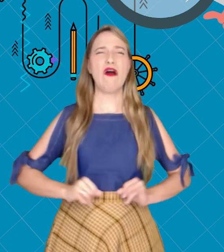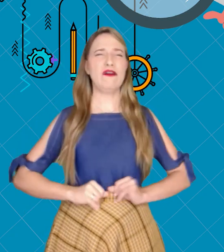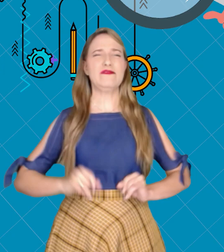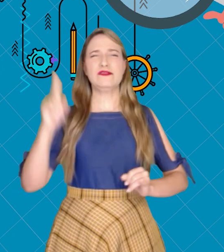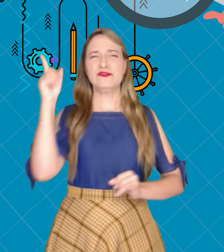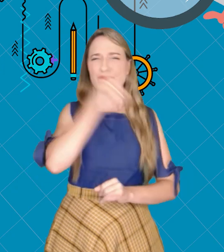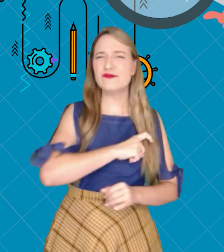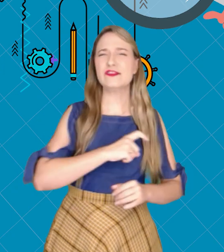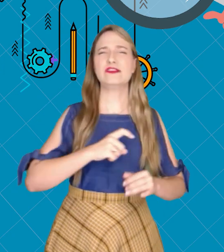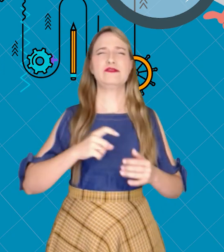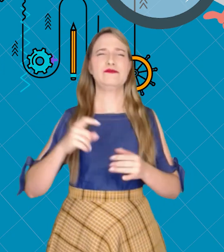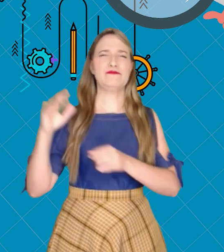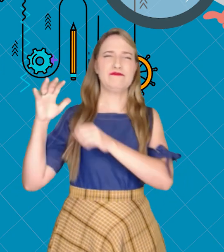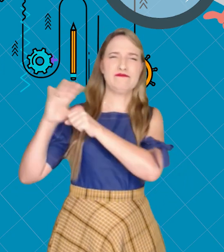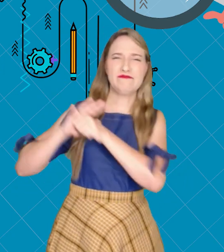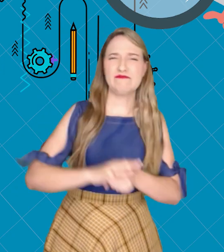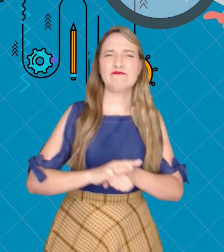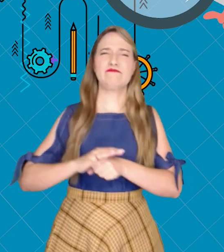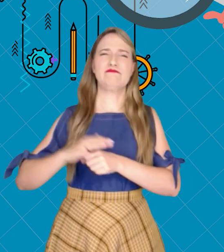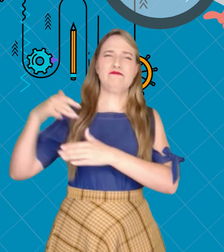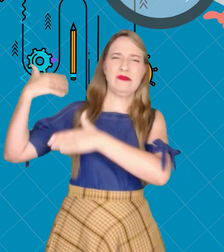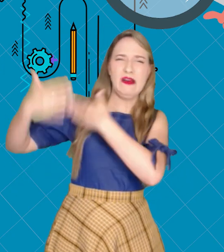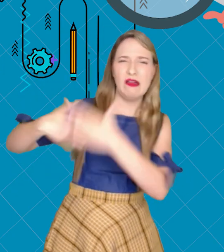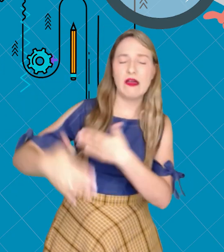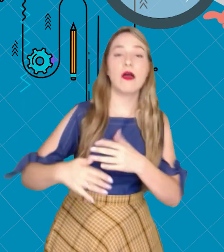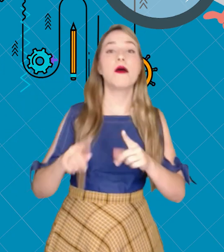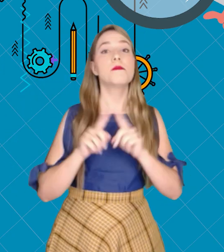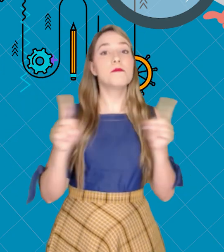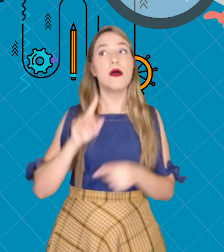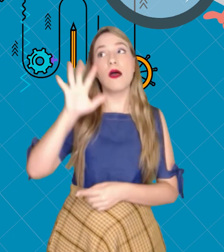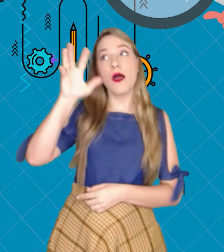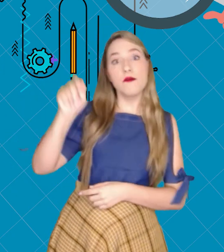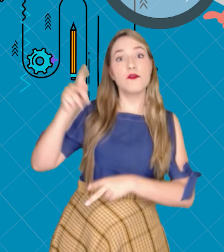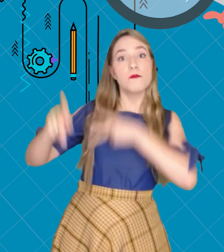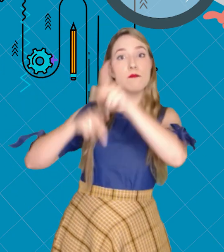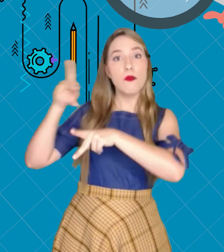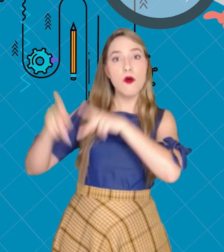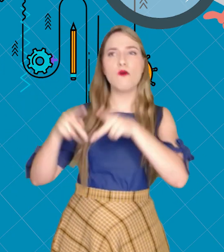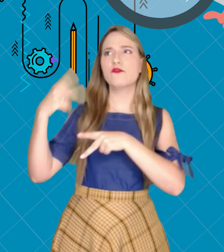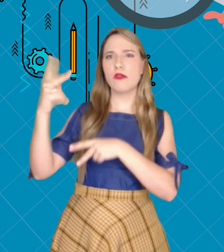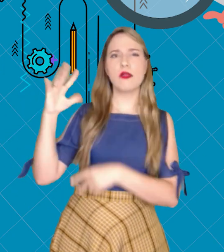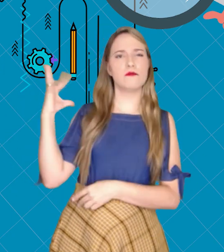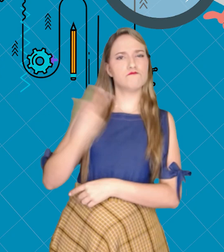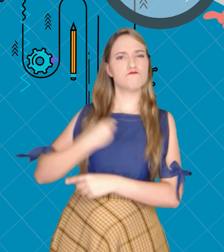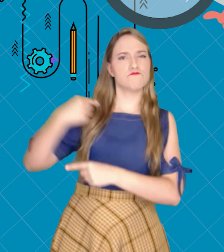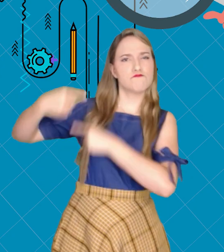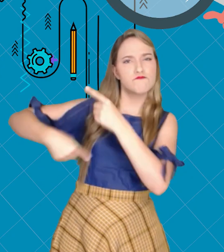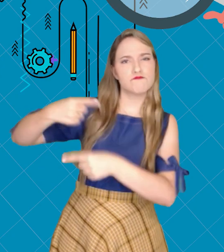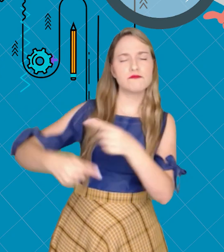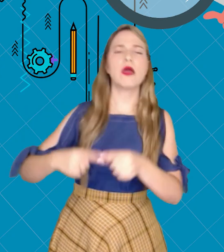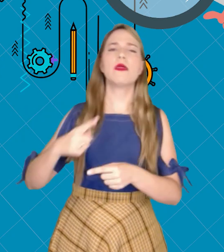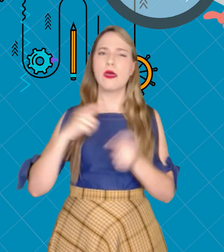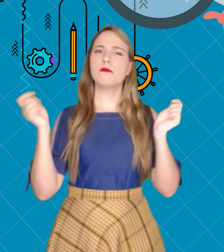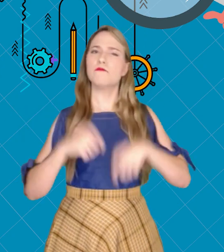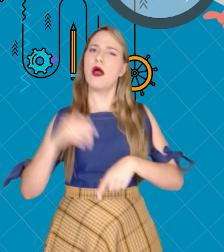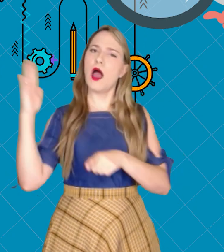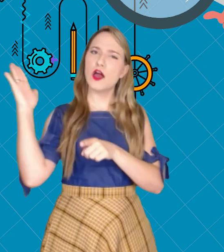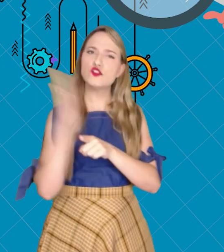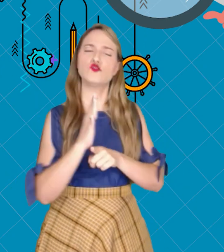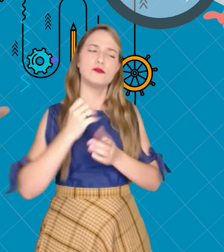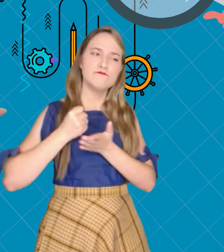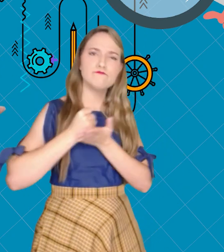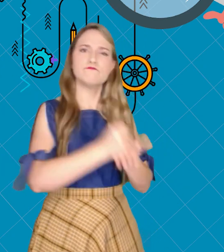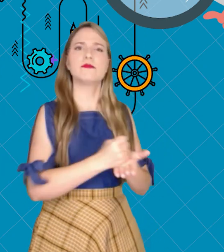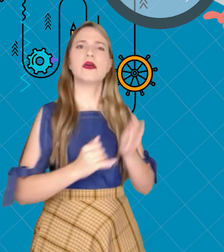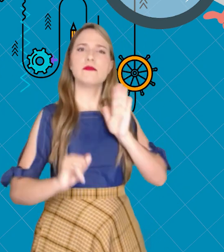e da opressão, os africanos e seus descendentes contribuíram de maneira significativa para a construção de